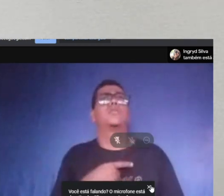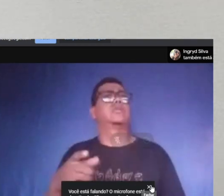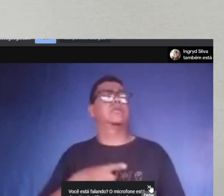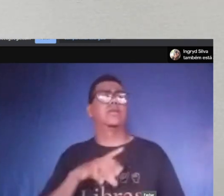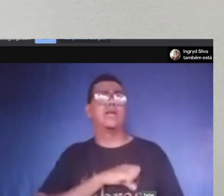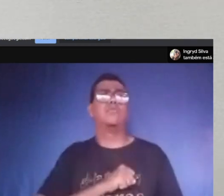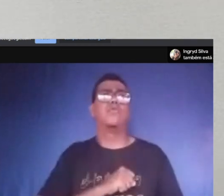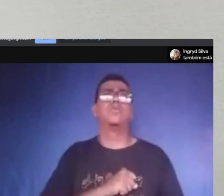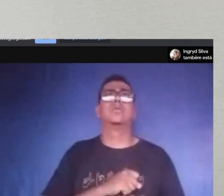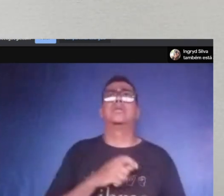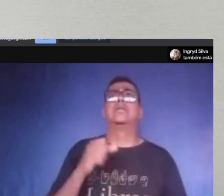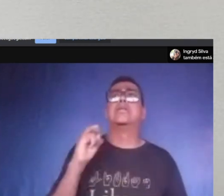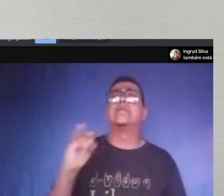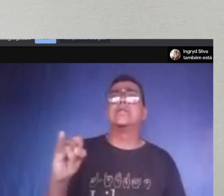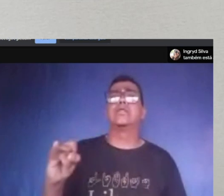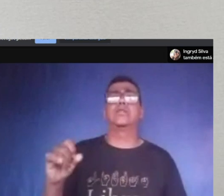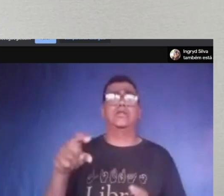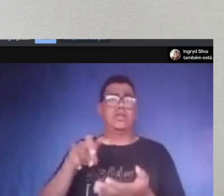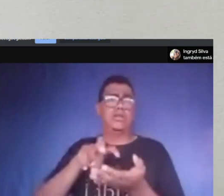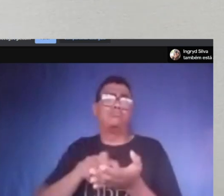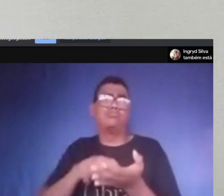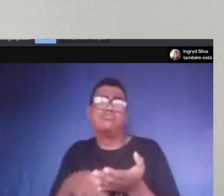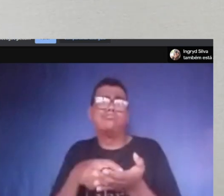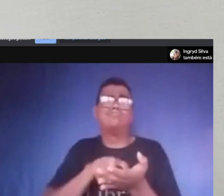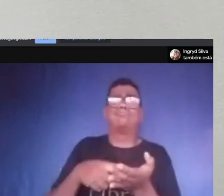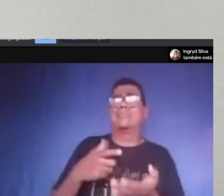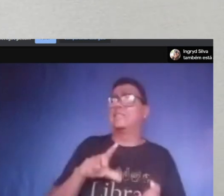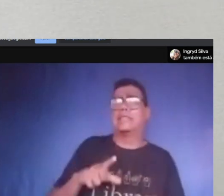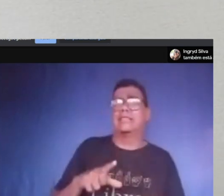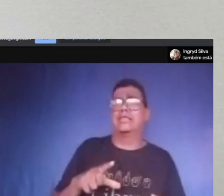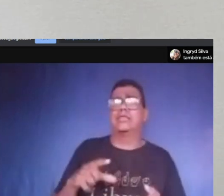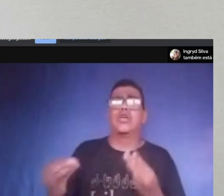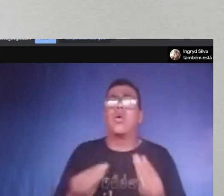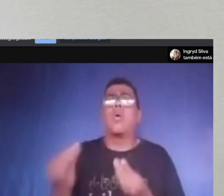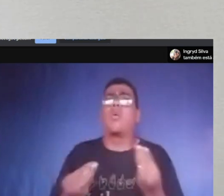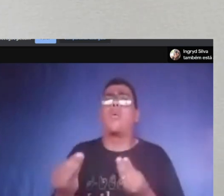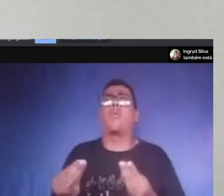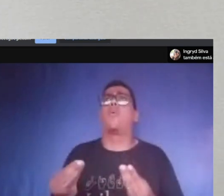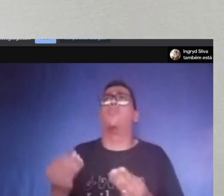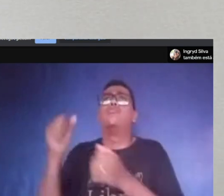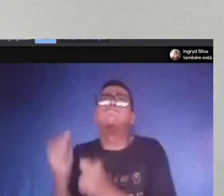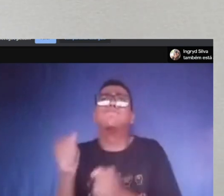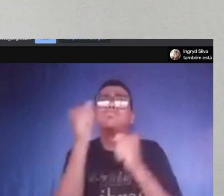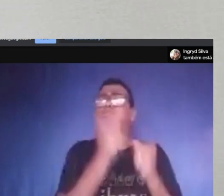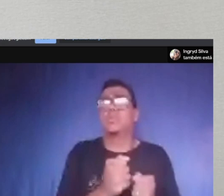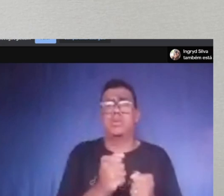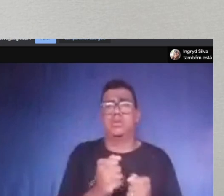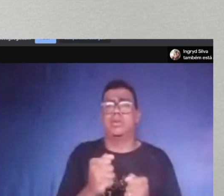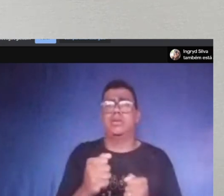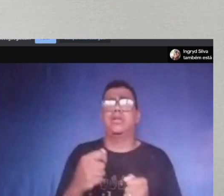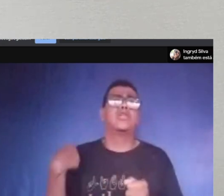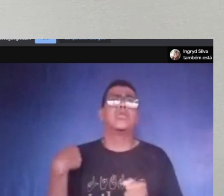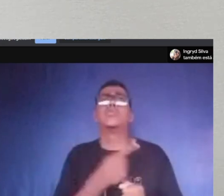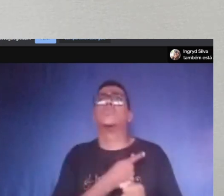Deus. Mas quando nós estamos confiantes nas nossas forças, quando nós estamos vivendo sem o amor de